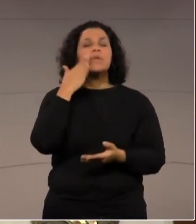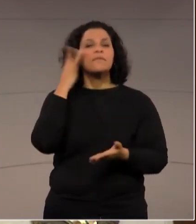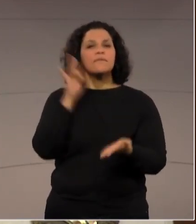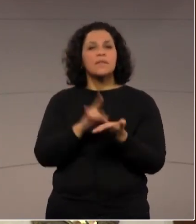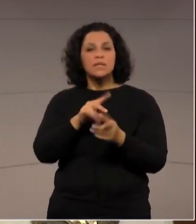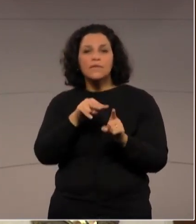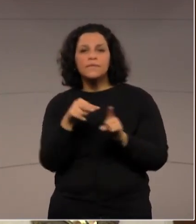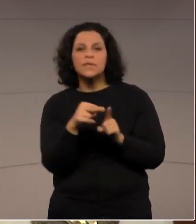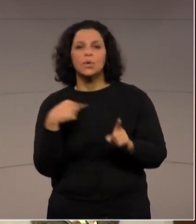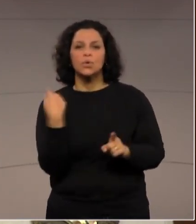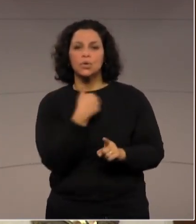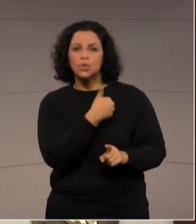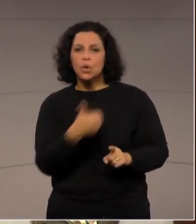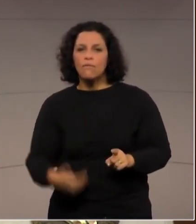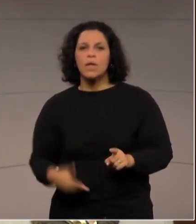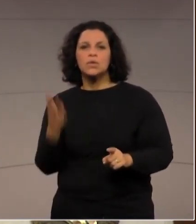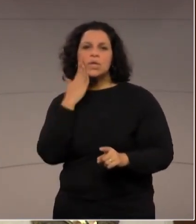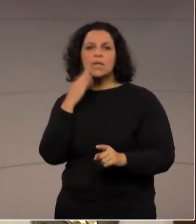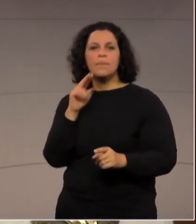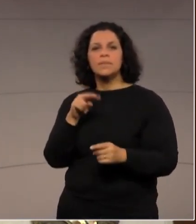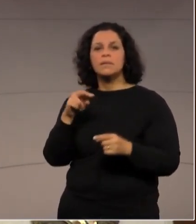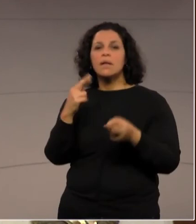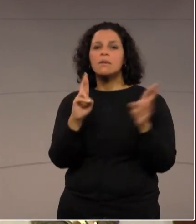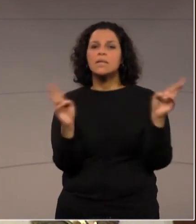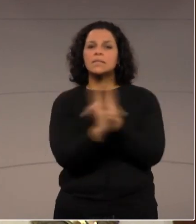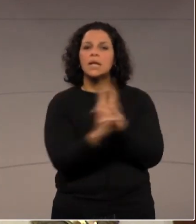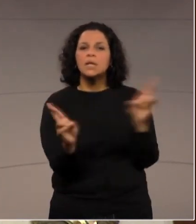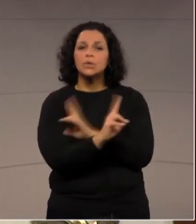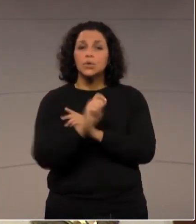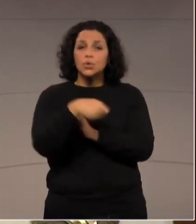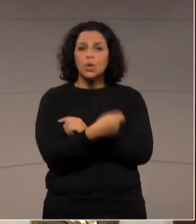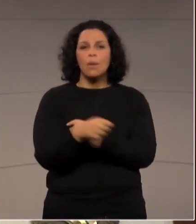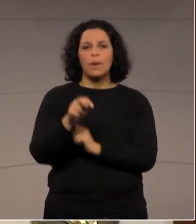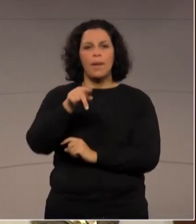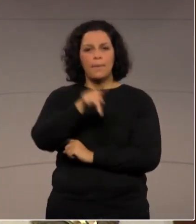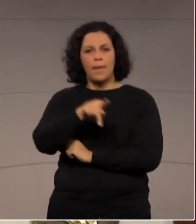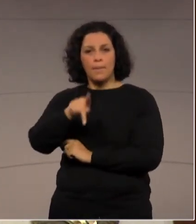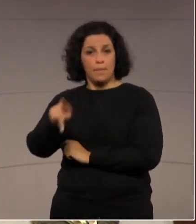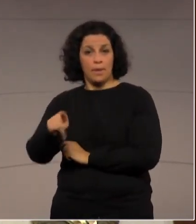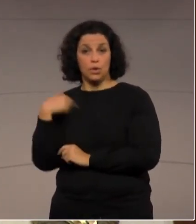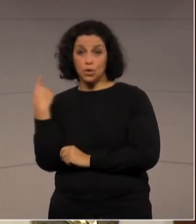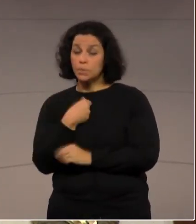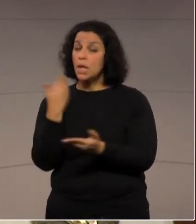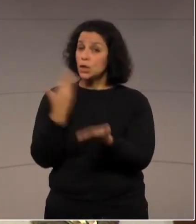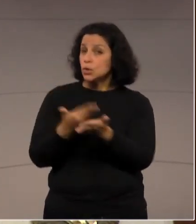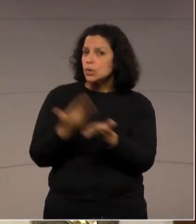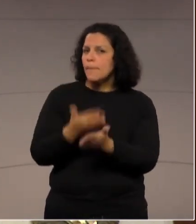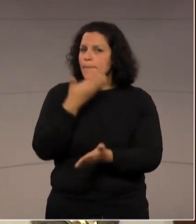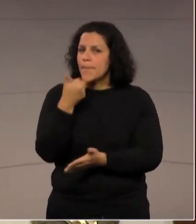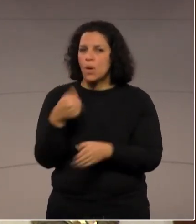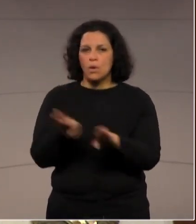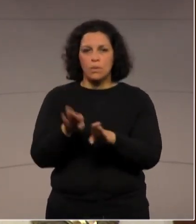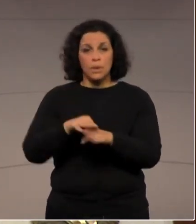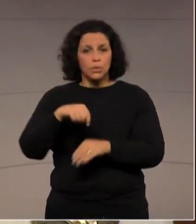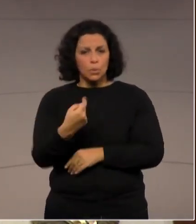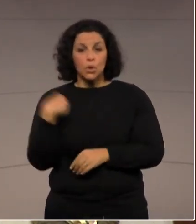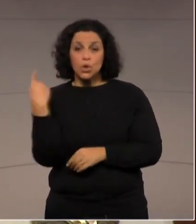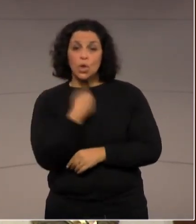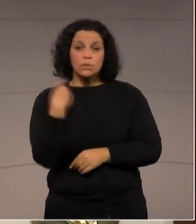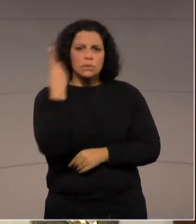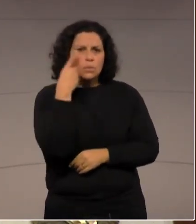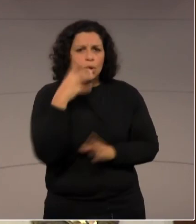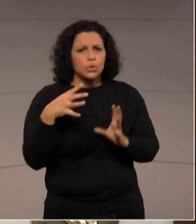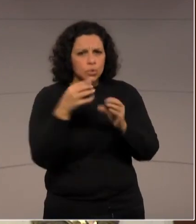de qual a visão que o governo vai se posicionar nas relações às ppp acho que tem que ser estudado e discutido melhor aqui por todos os